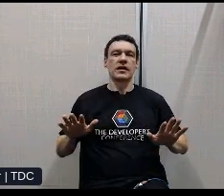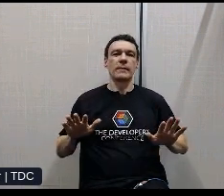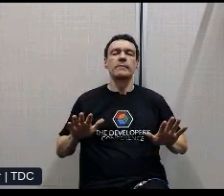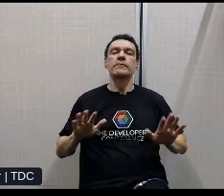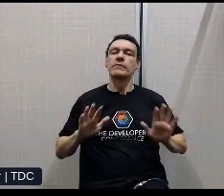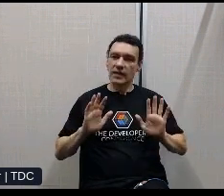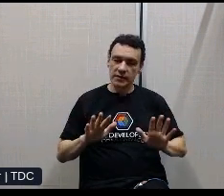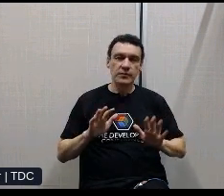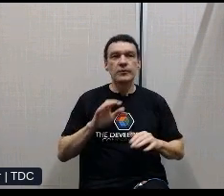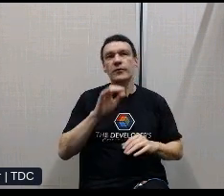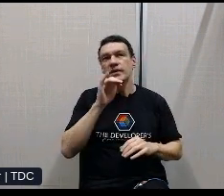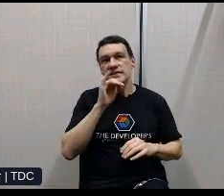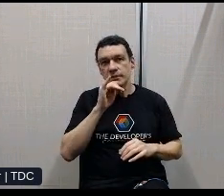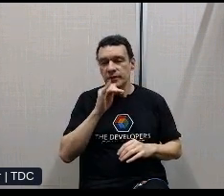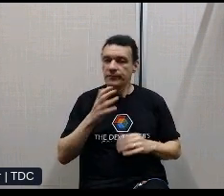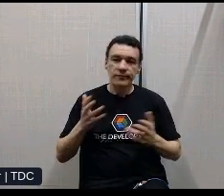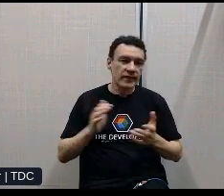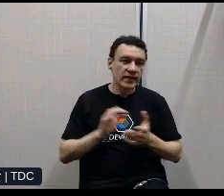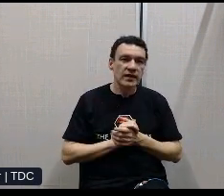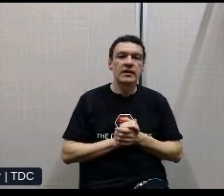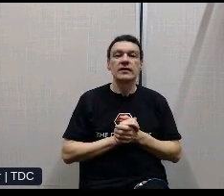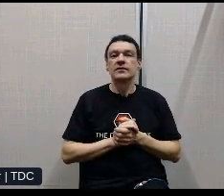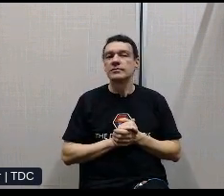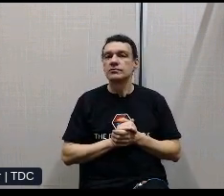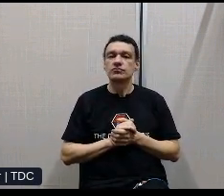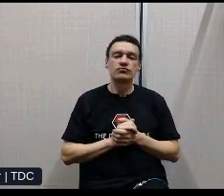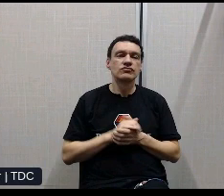uma foto, né,